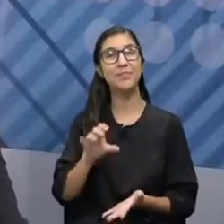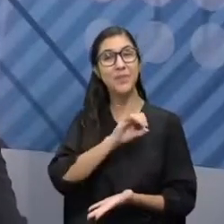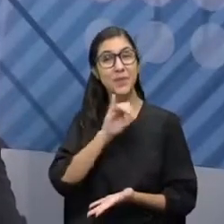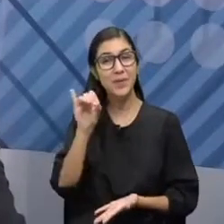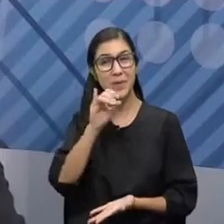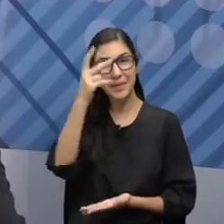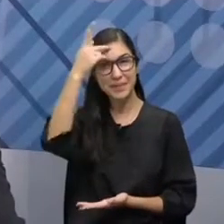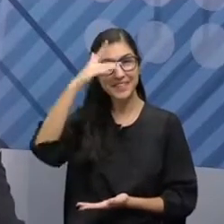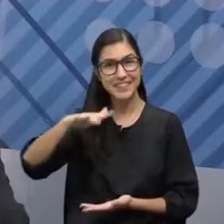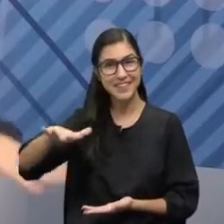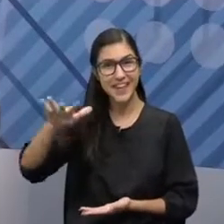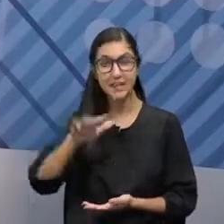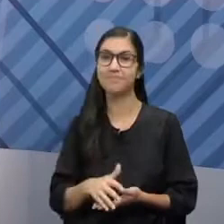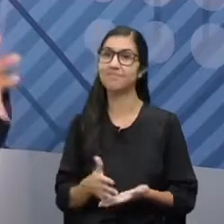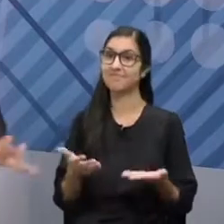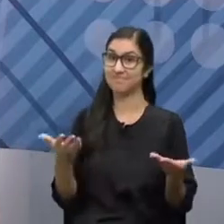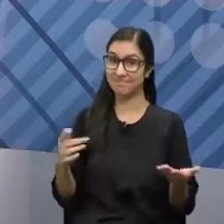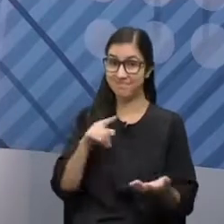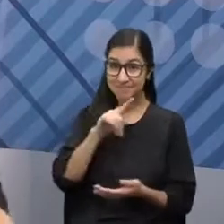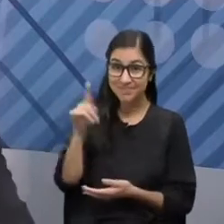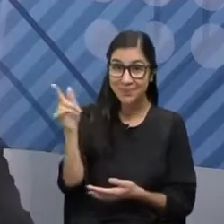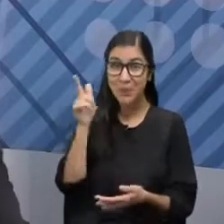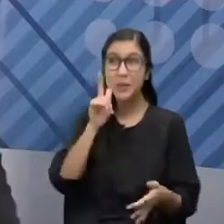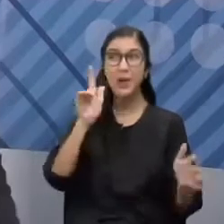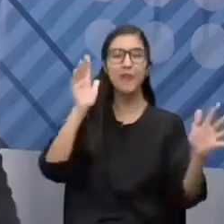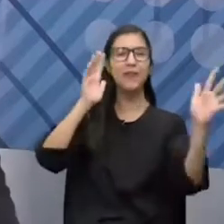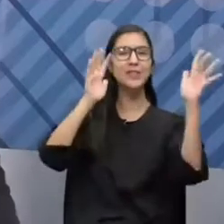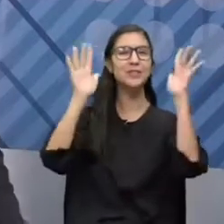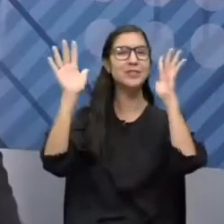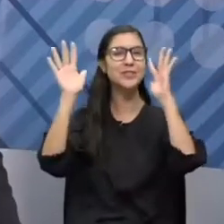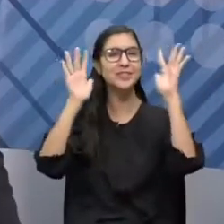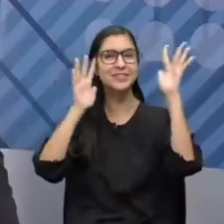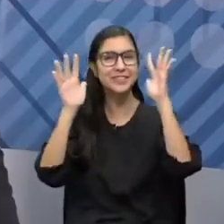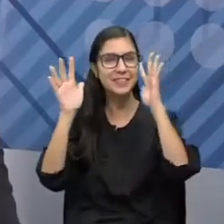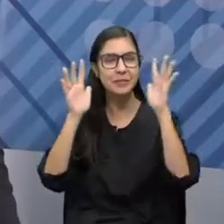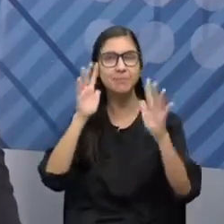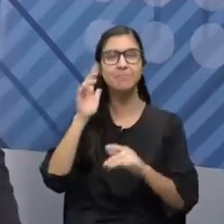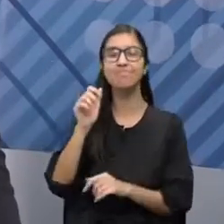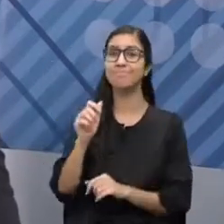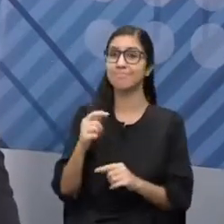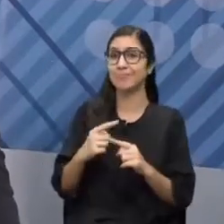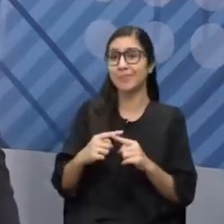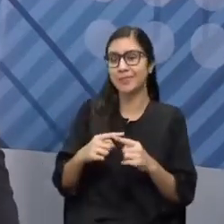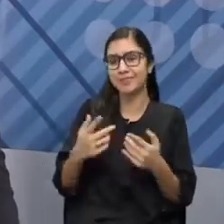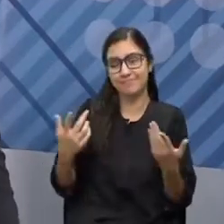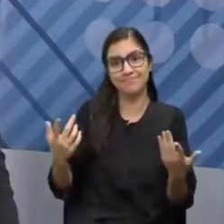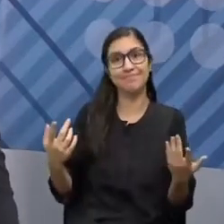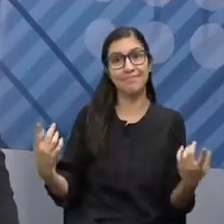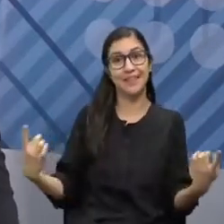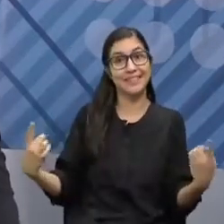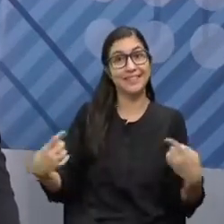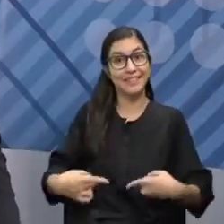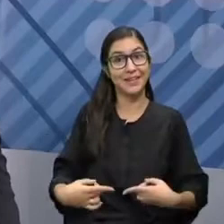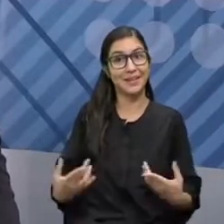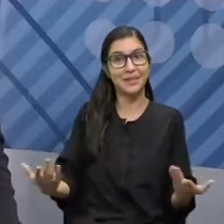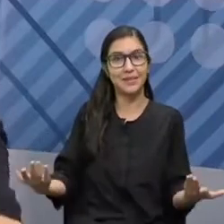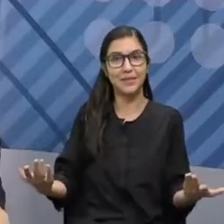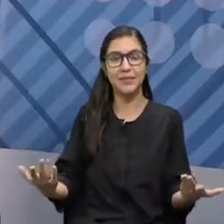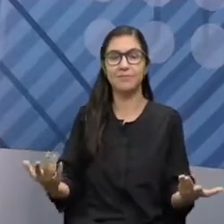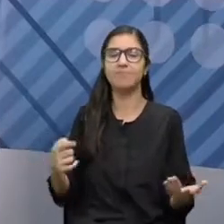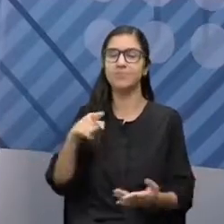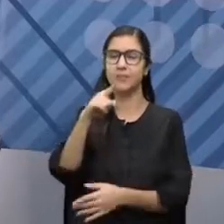Olá, pessoal! Espero que tenham refletido, pensado um pouquinho, que na verdade é um desafio, né? É